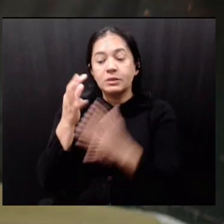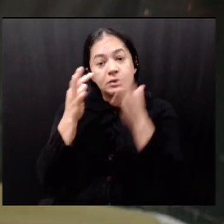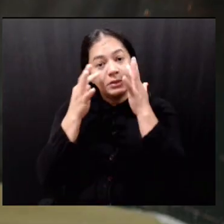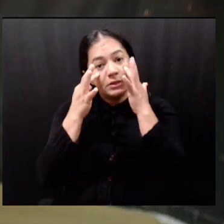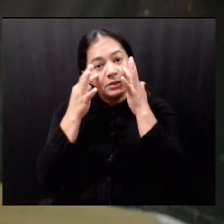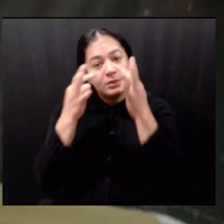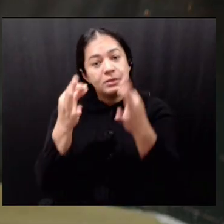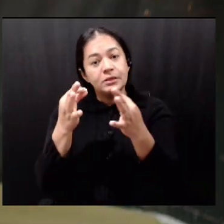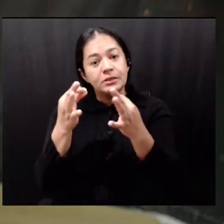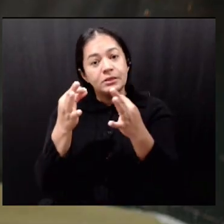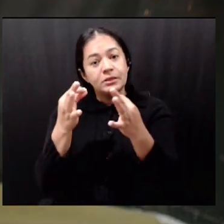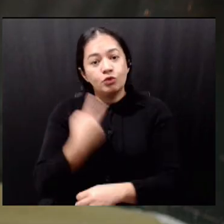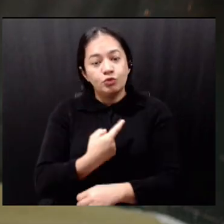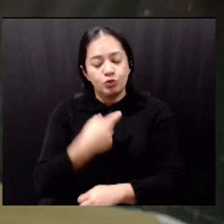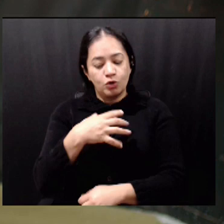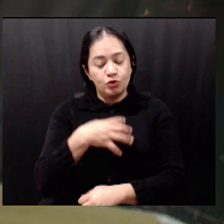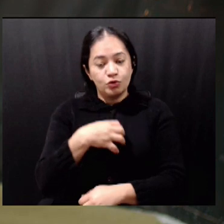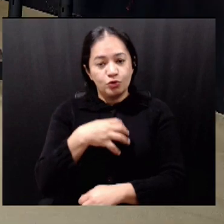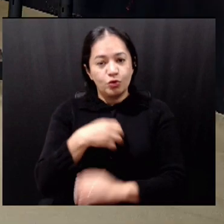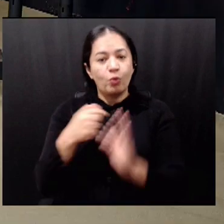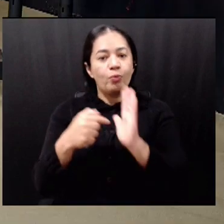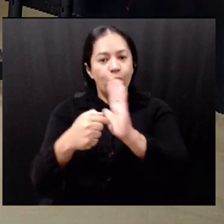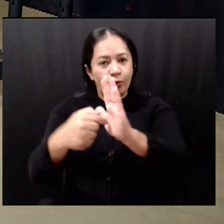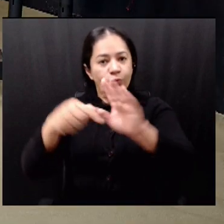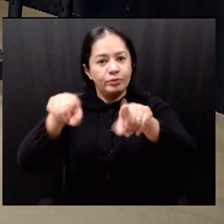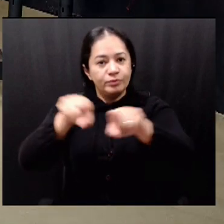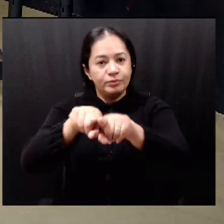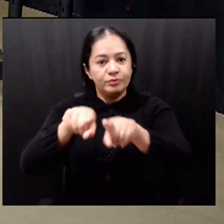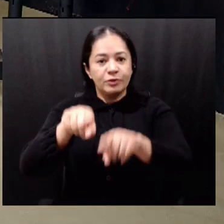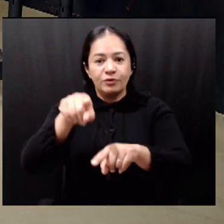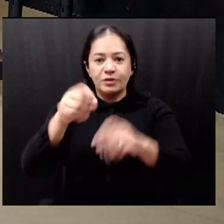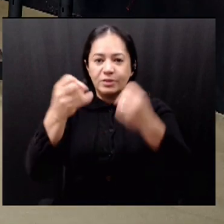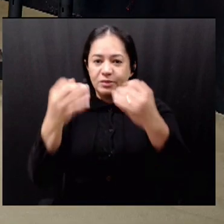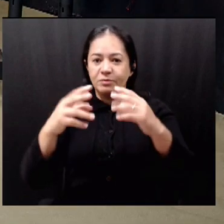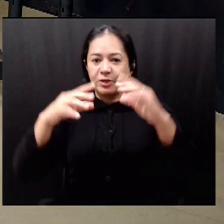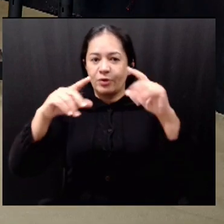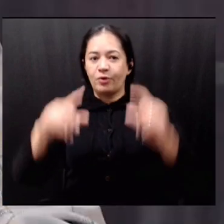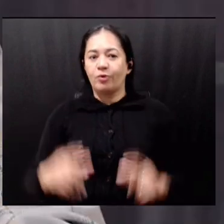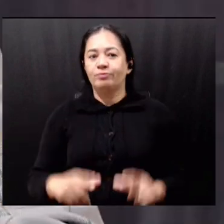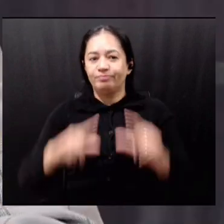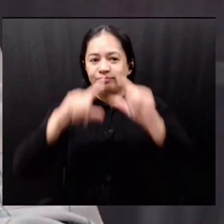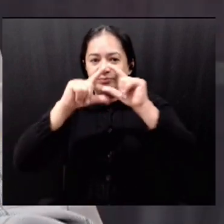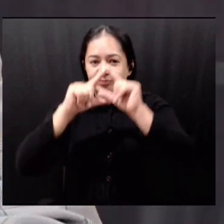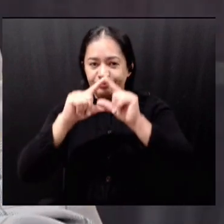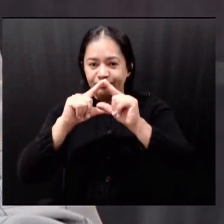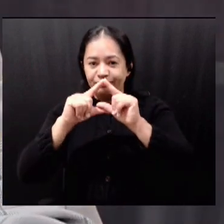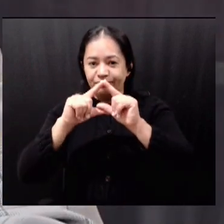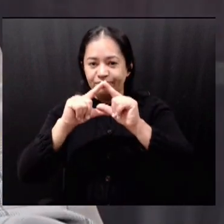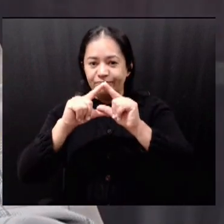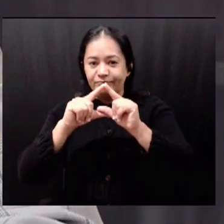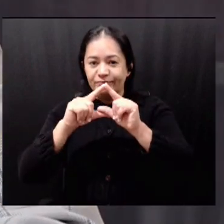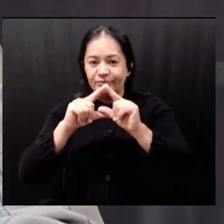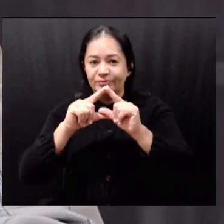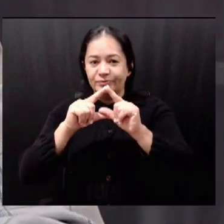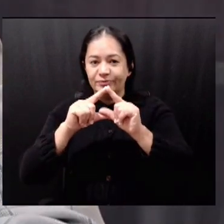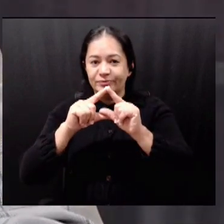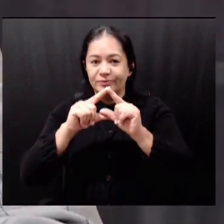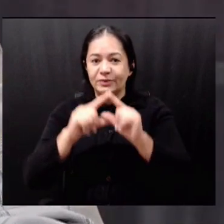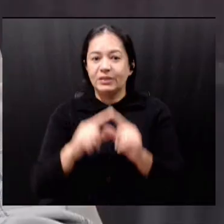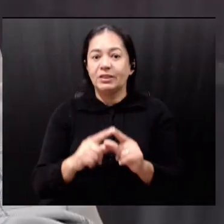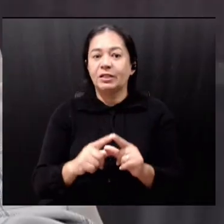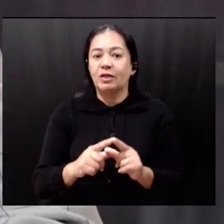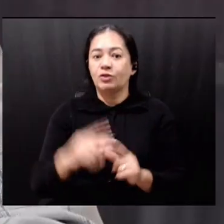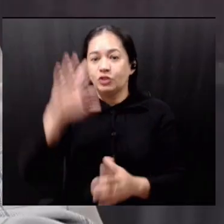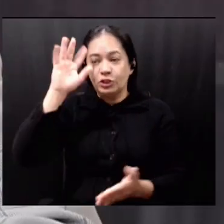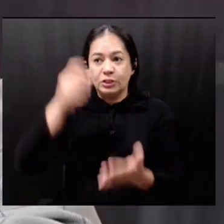nossos comportamentos. Sim, você falou da pirâmide, me trouxe muito a questão de macro e micro decisões. Exato. Né? Então, os pais, eles